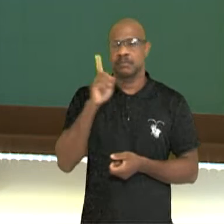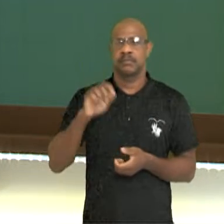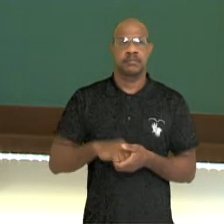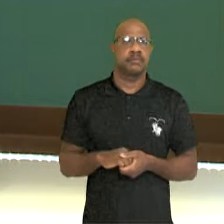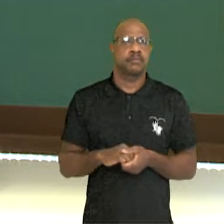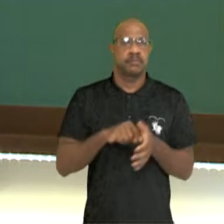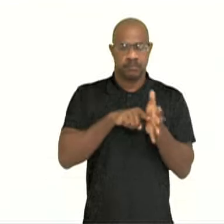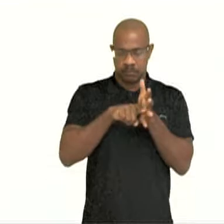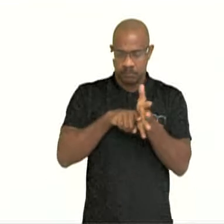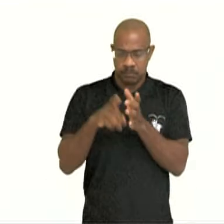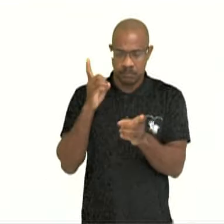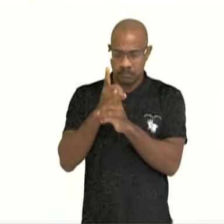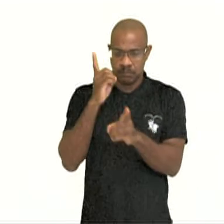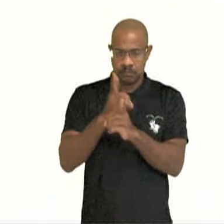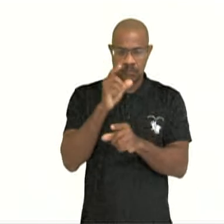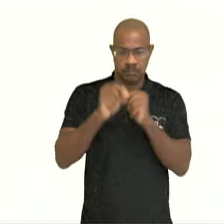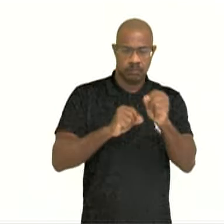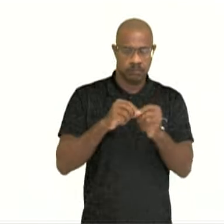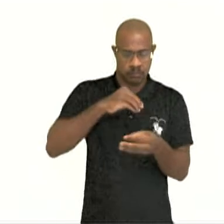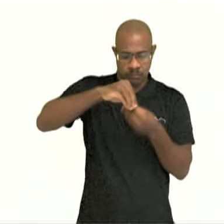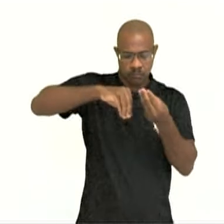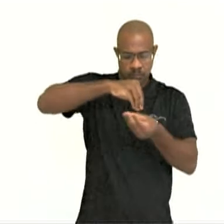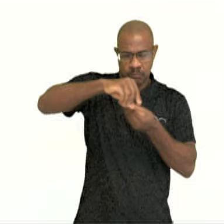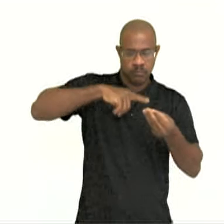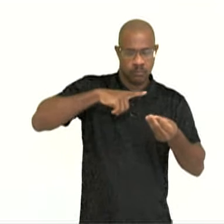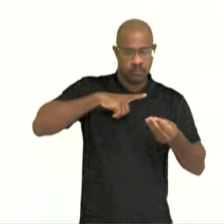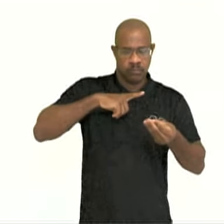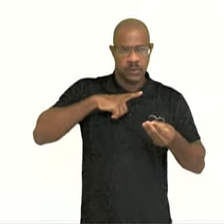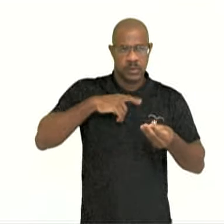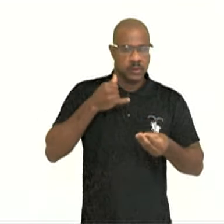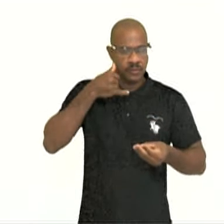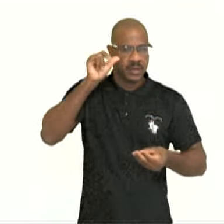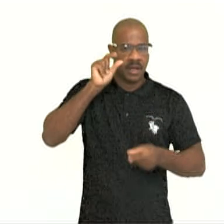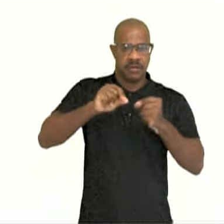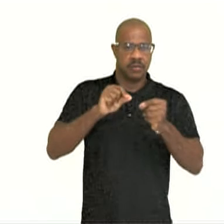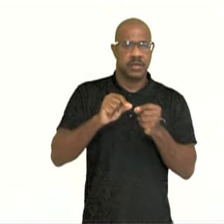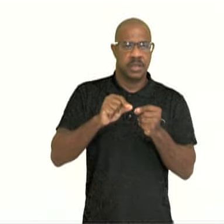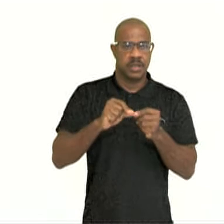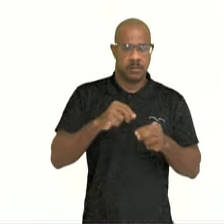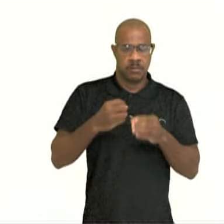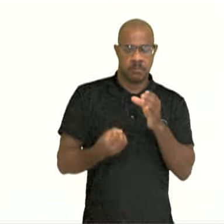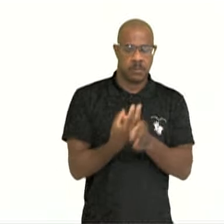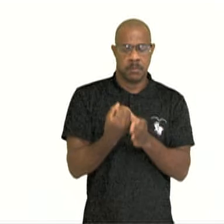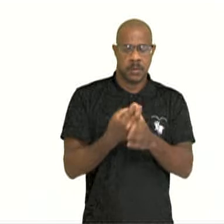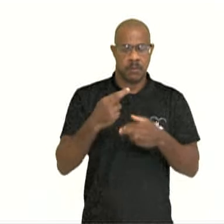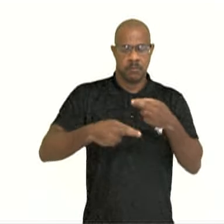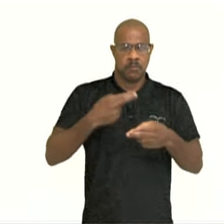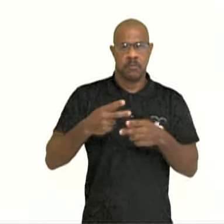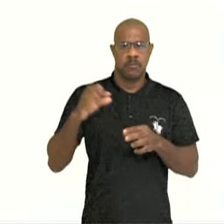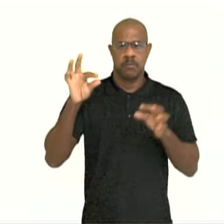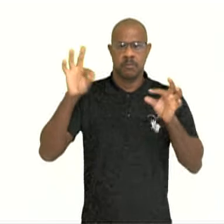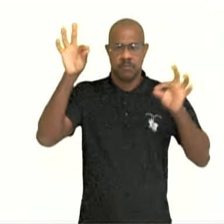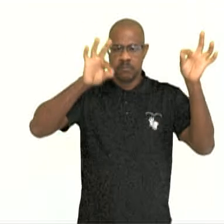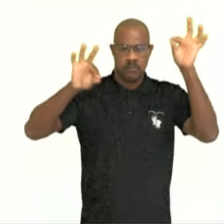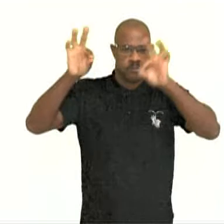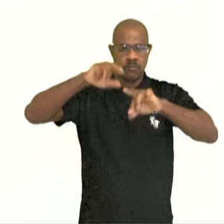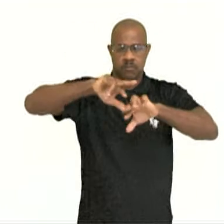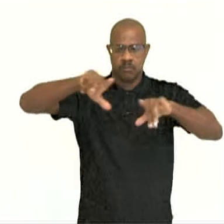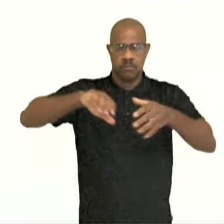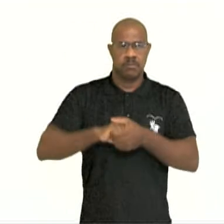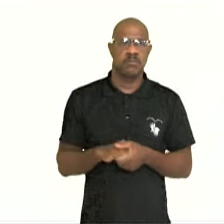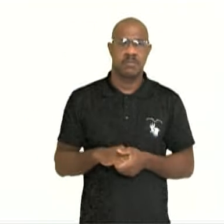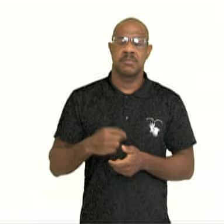cientistas descobrissem alguma substância que impedisse a reprodução de todos os insetos, certamente